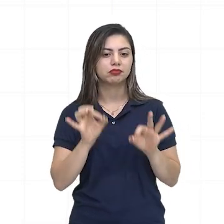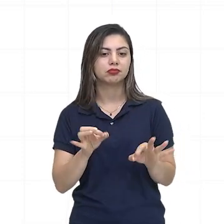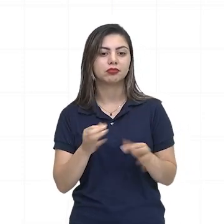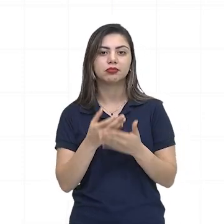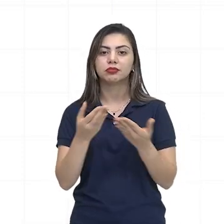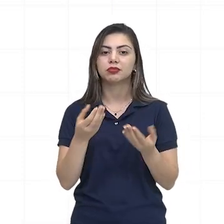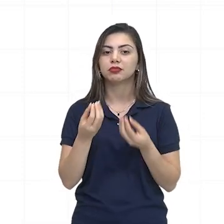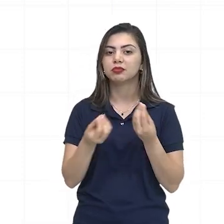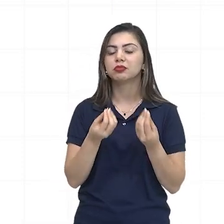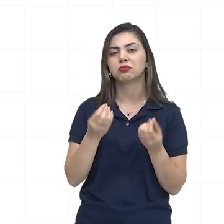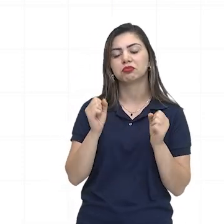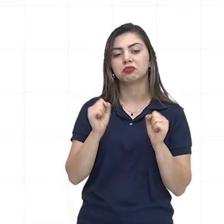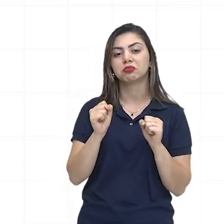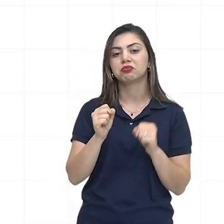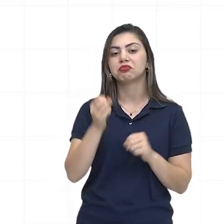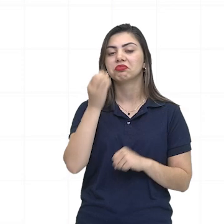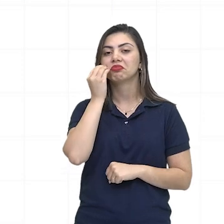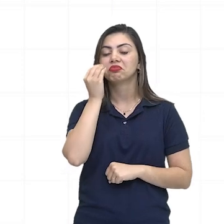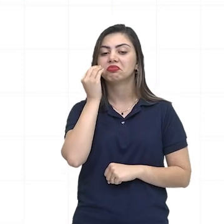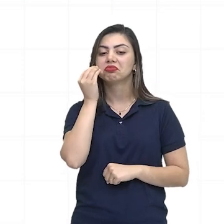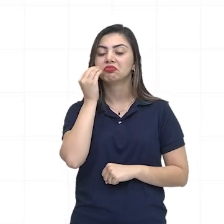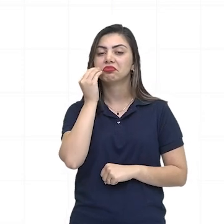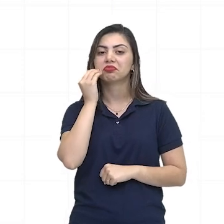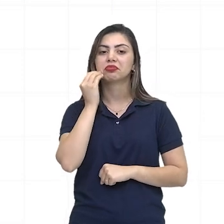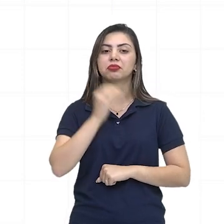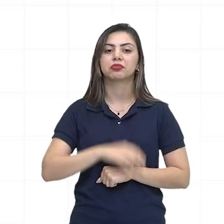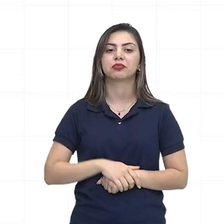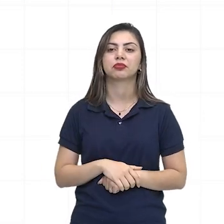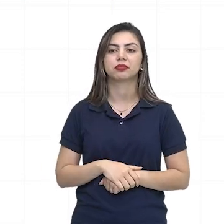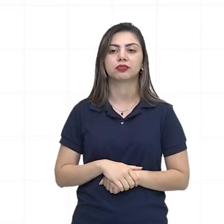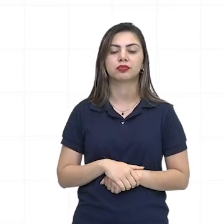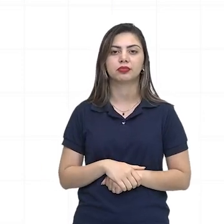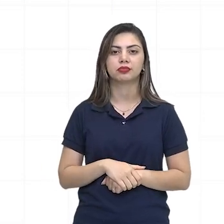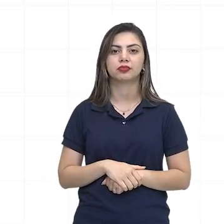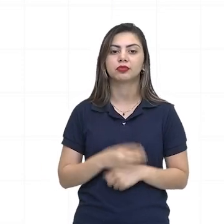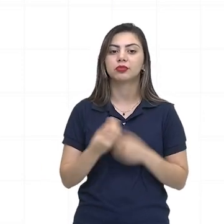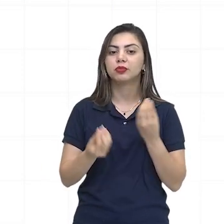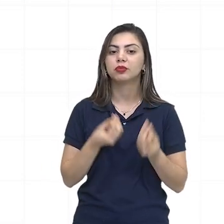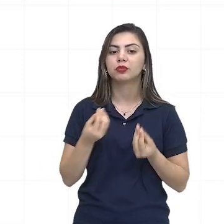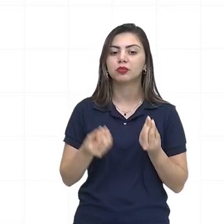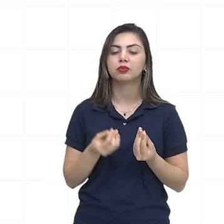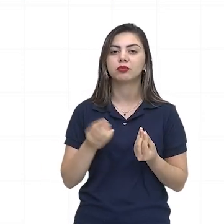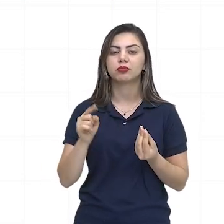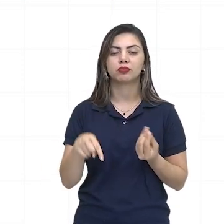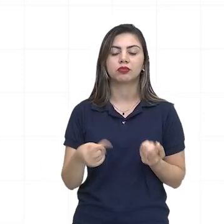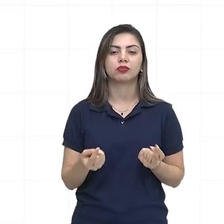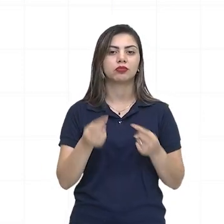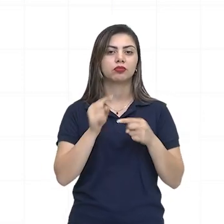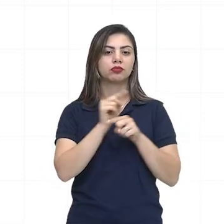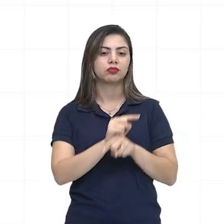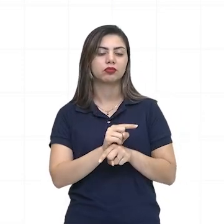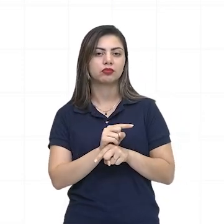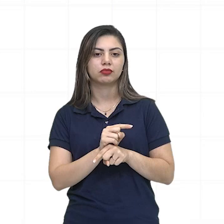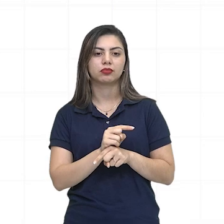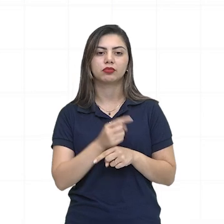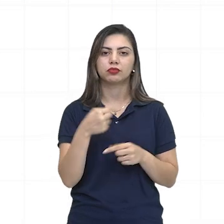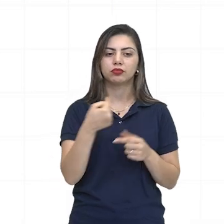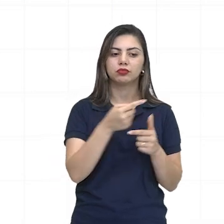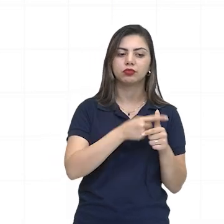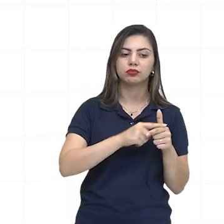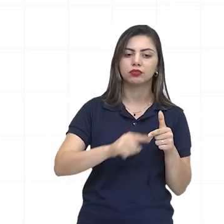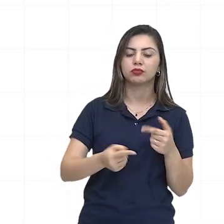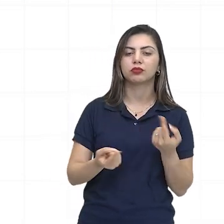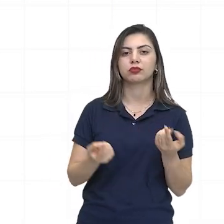pode fazer a prova. Como é que você faz a prova? Efetuando a operação inversa da divisão, que é a